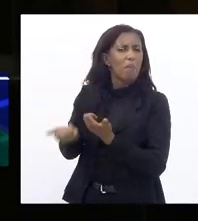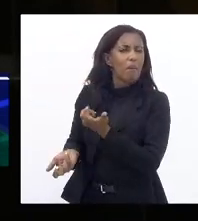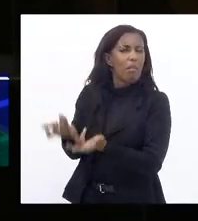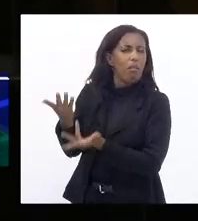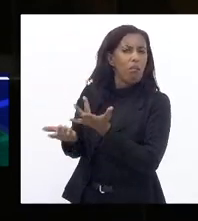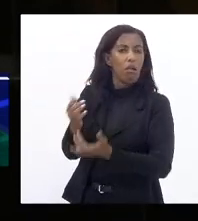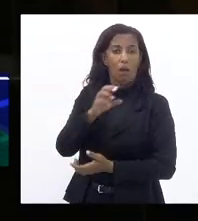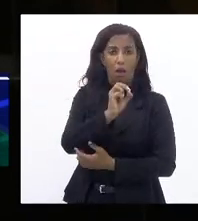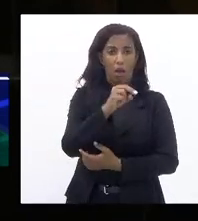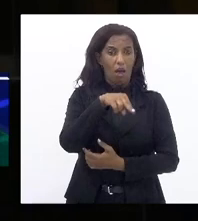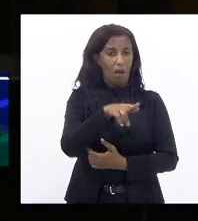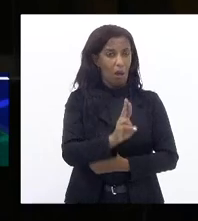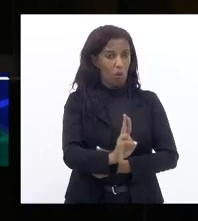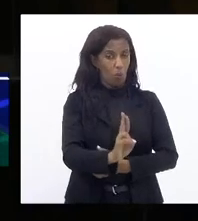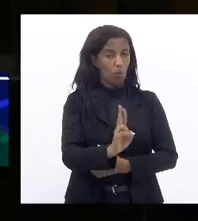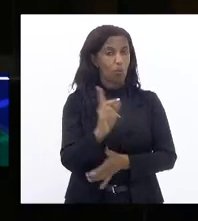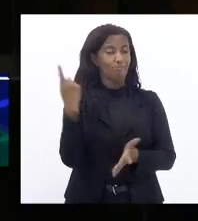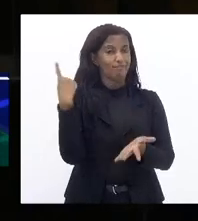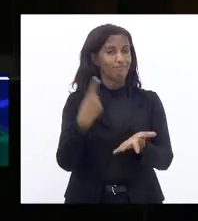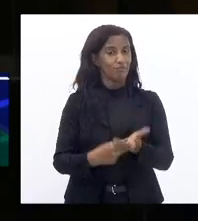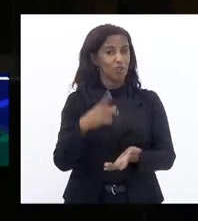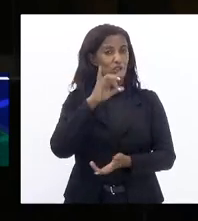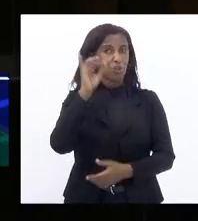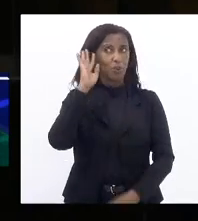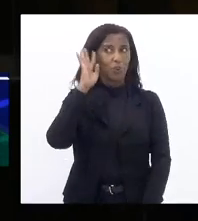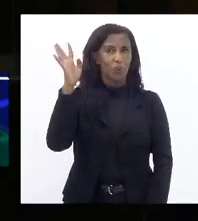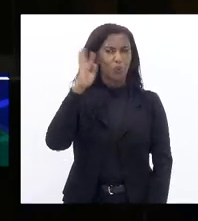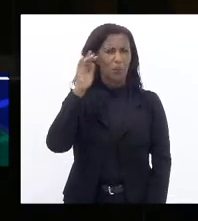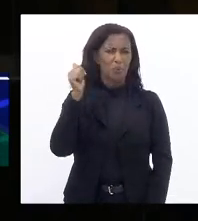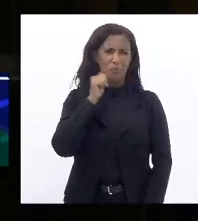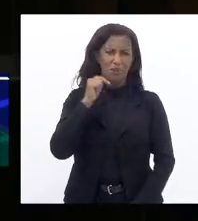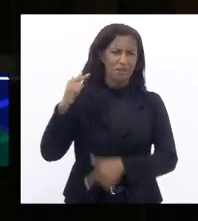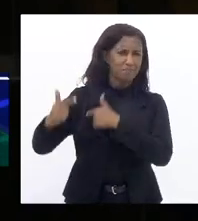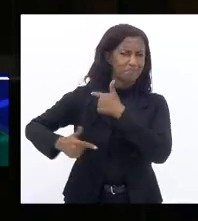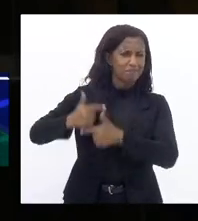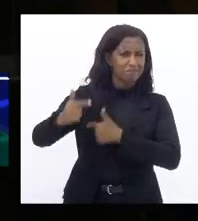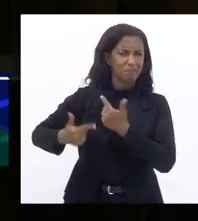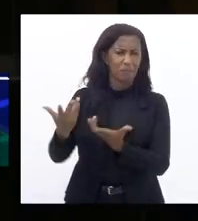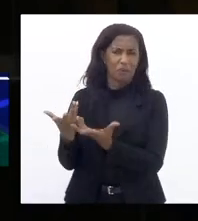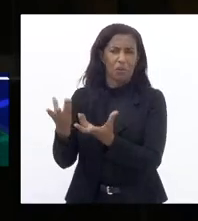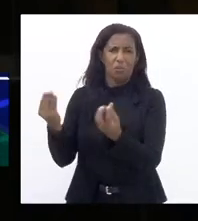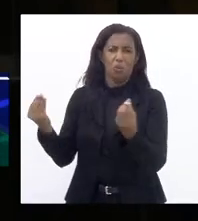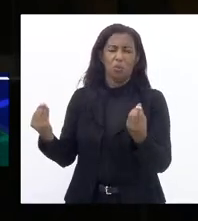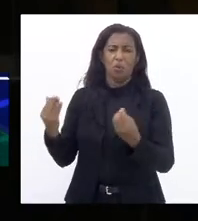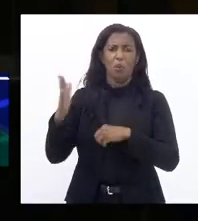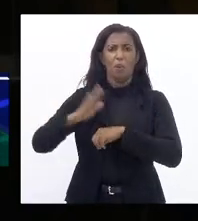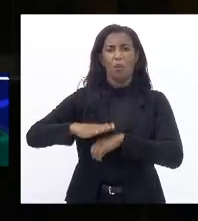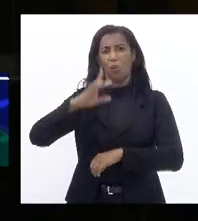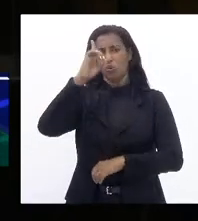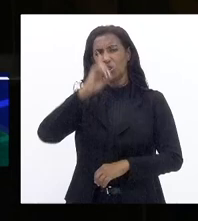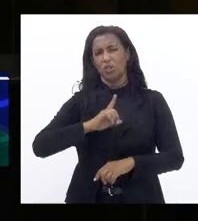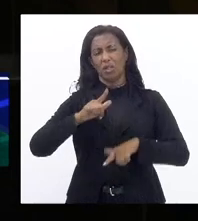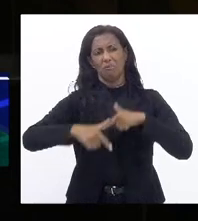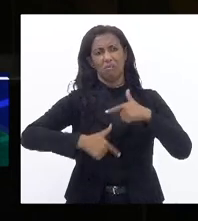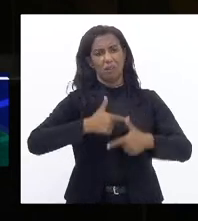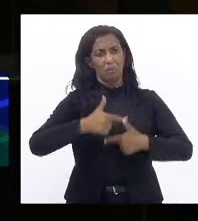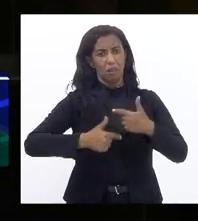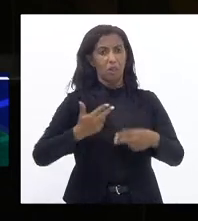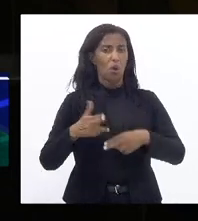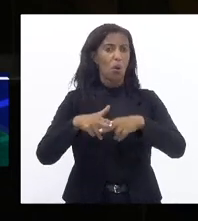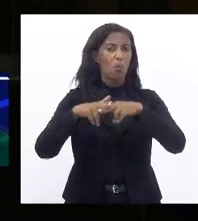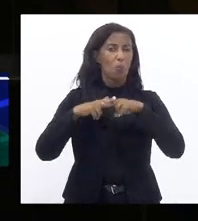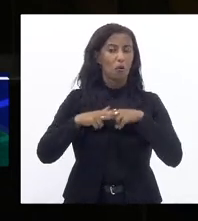como um dia de reflexão para todas nós, né, elas que lutaram muito pelos seus direitos trabalhistas e por isso